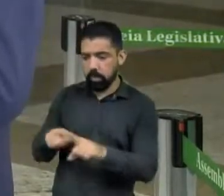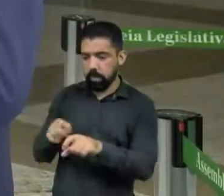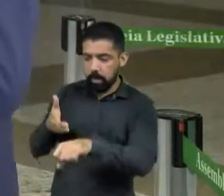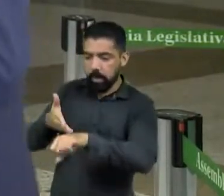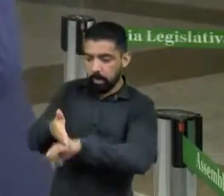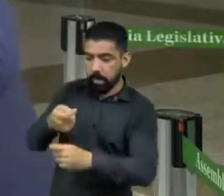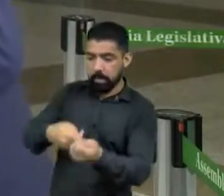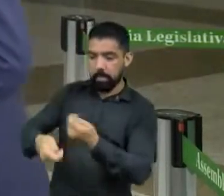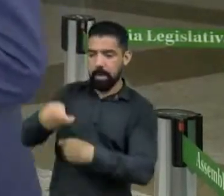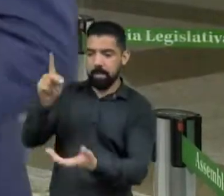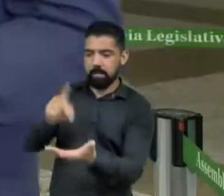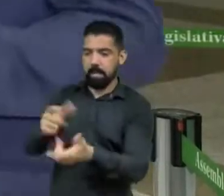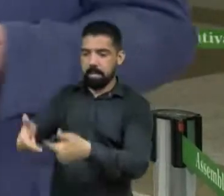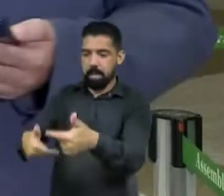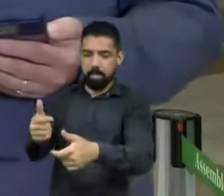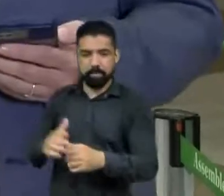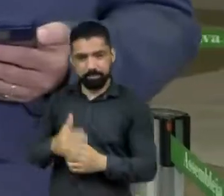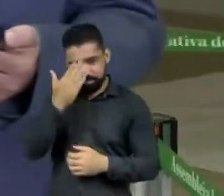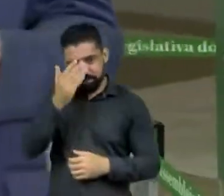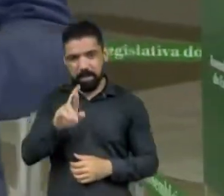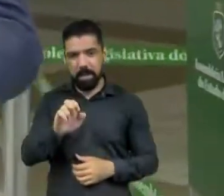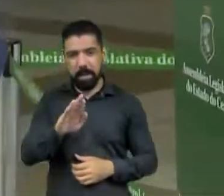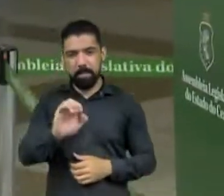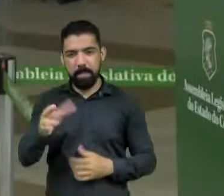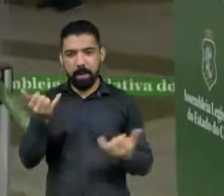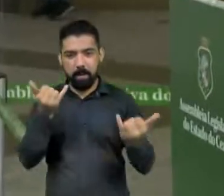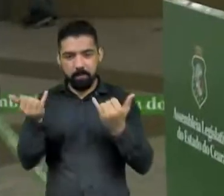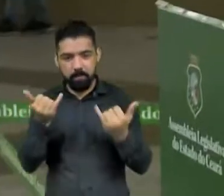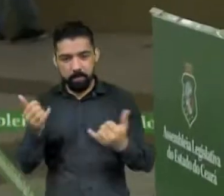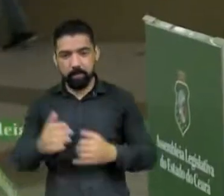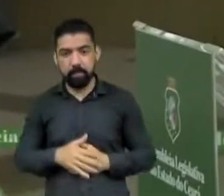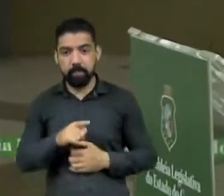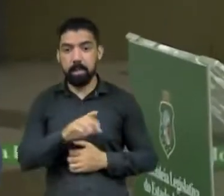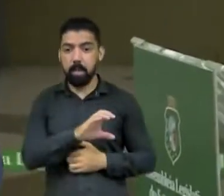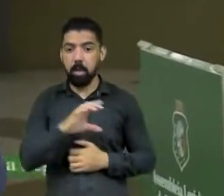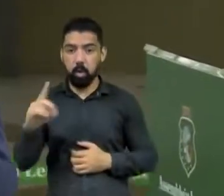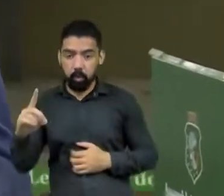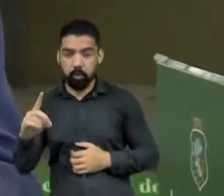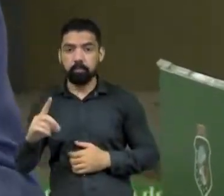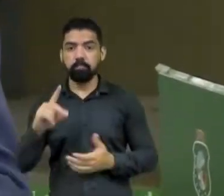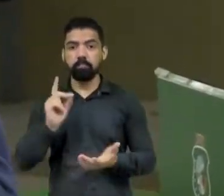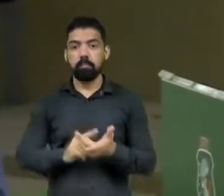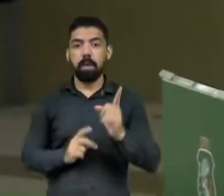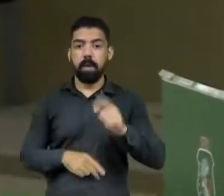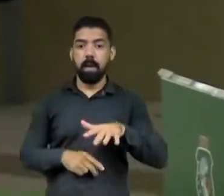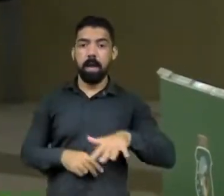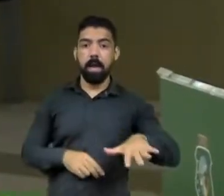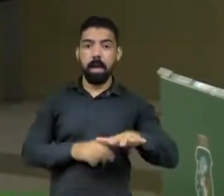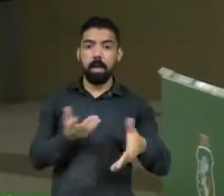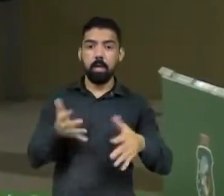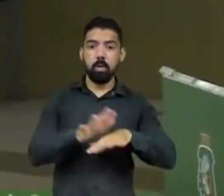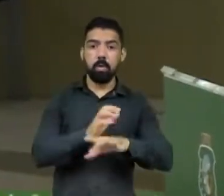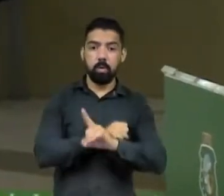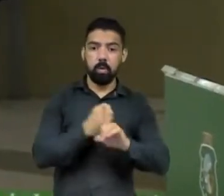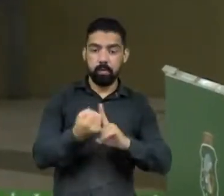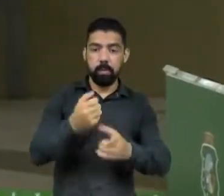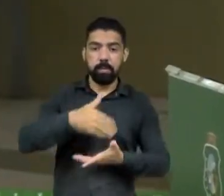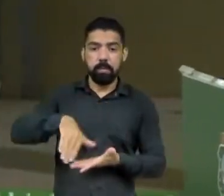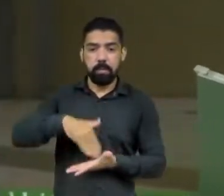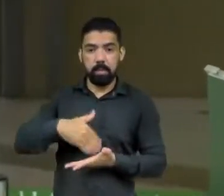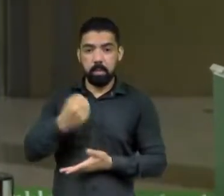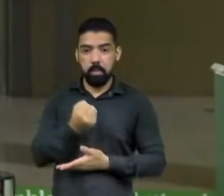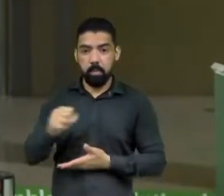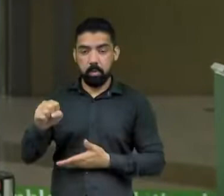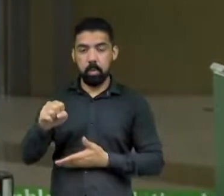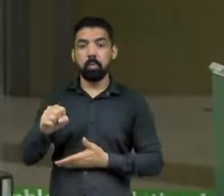formal. Obrigado, Rebeca. Pelas informações, a Rebeca coordena exatamente a área de inclusão social da Secretaria de Proteção Social e Direitos Humanos,